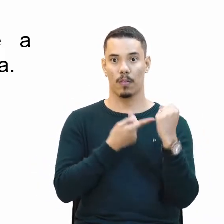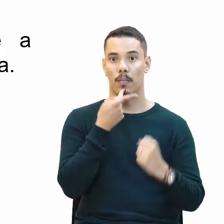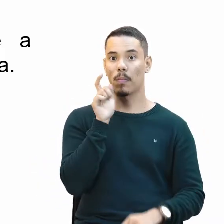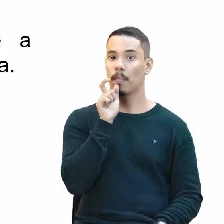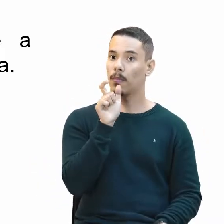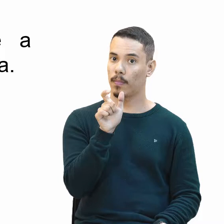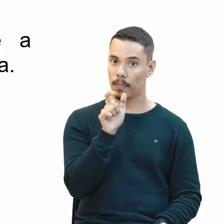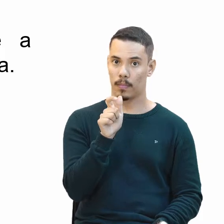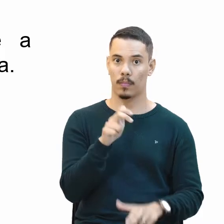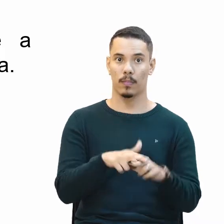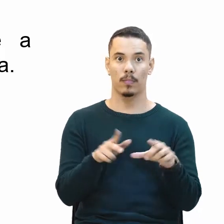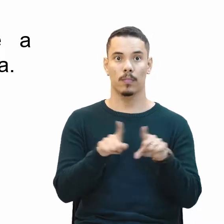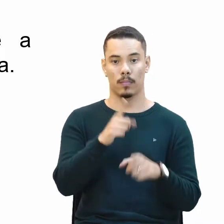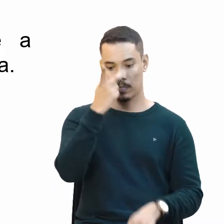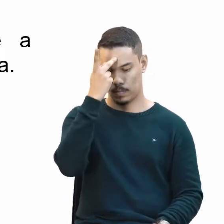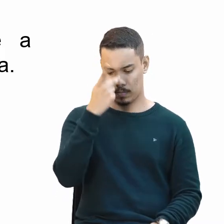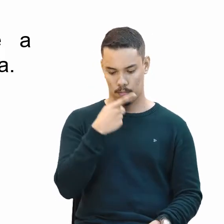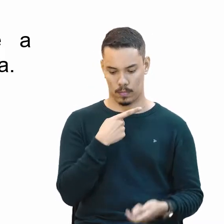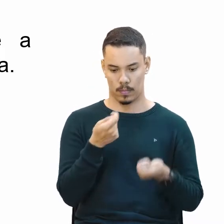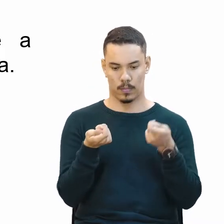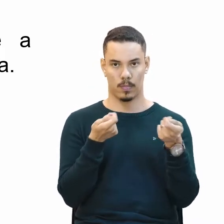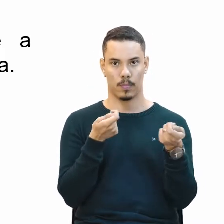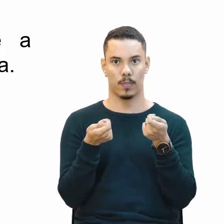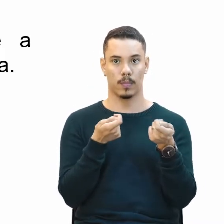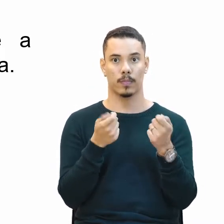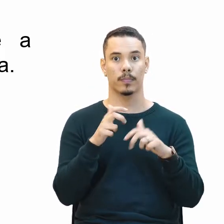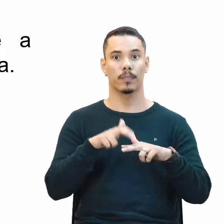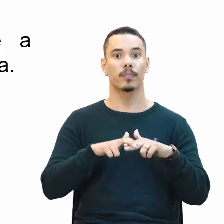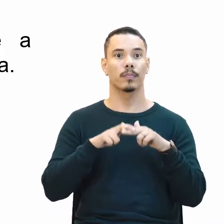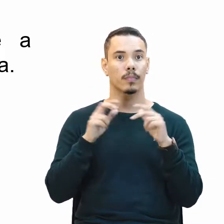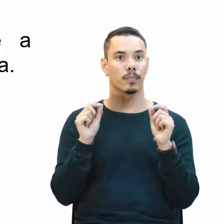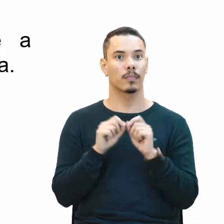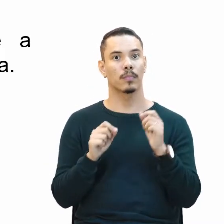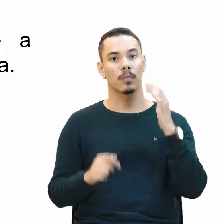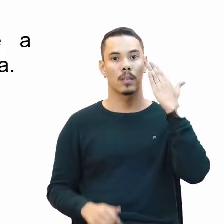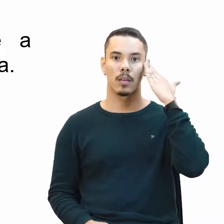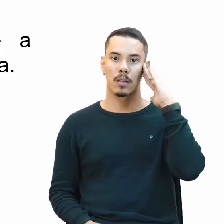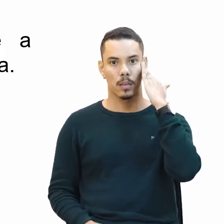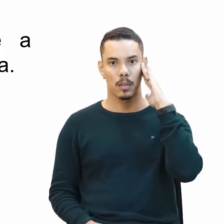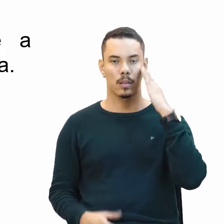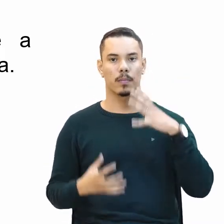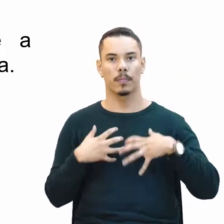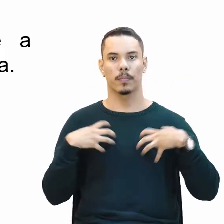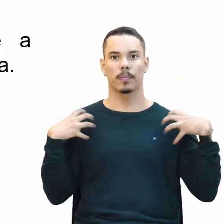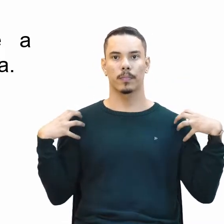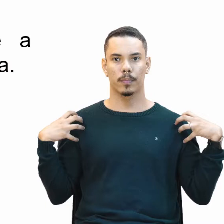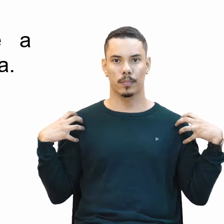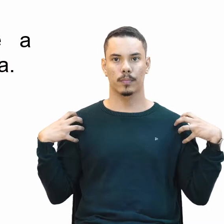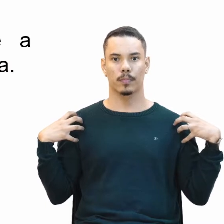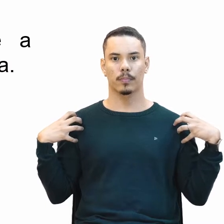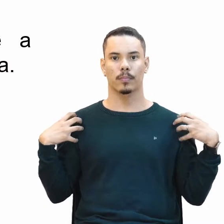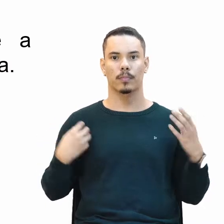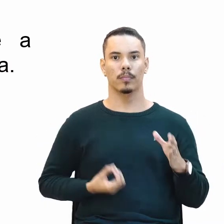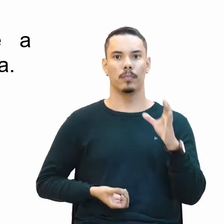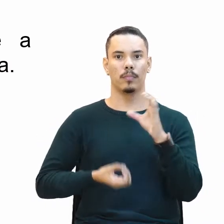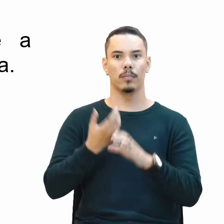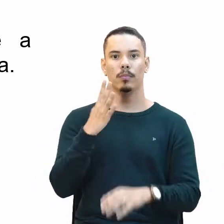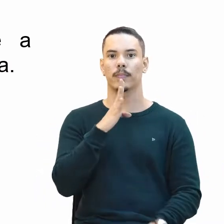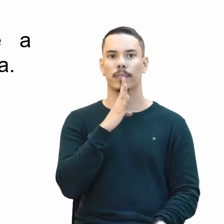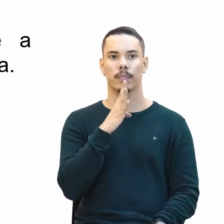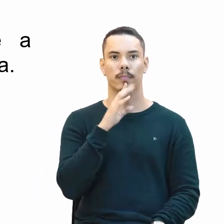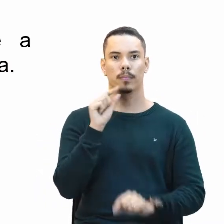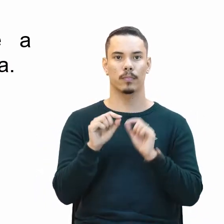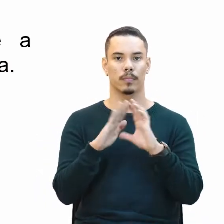o autocontrole. Então, fazendo uma releitura do platonismo, surge a conhecida